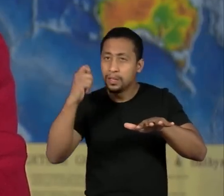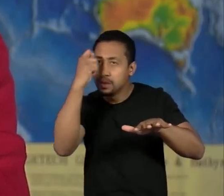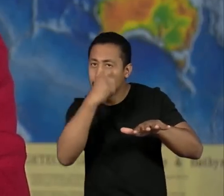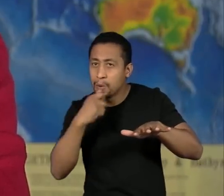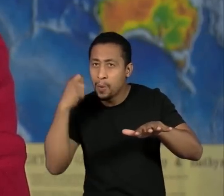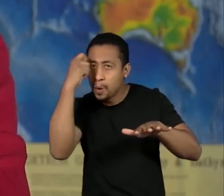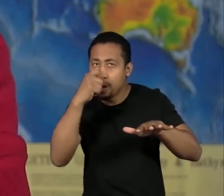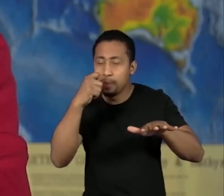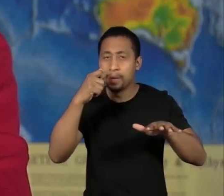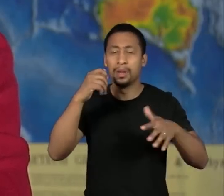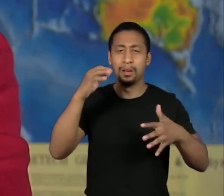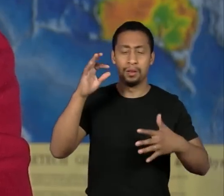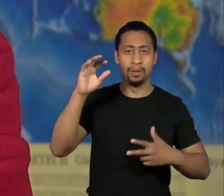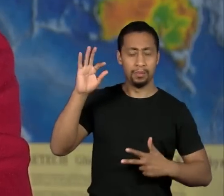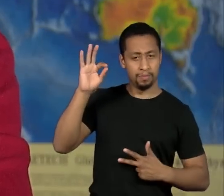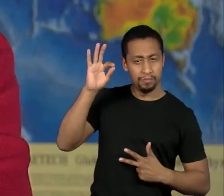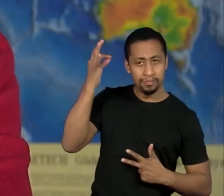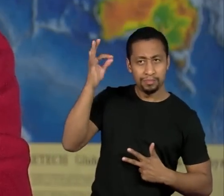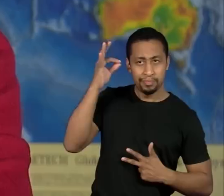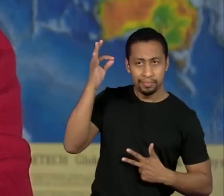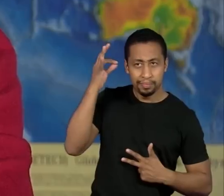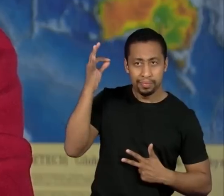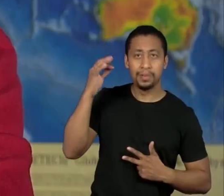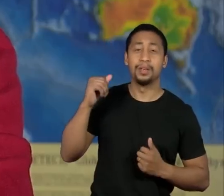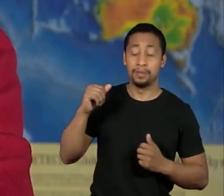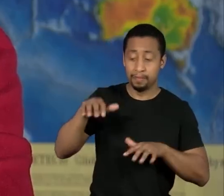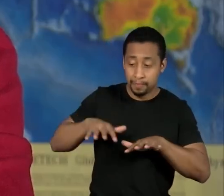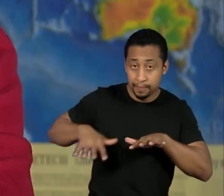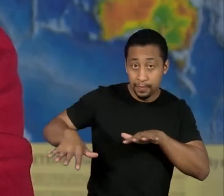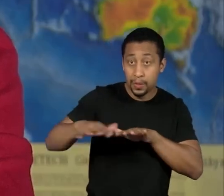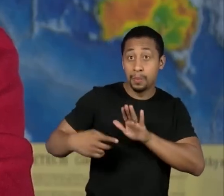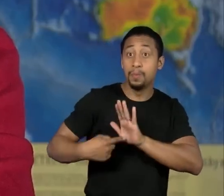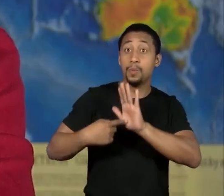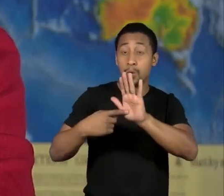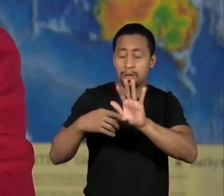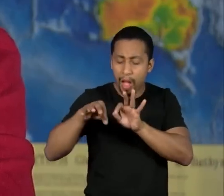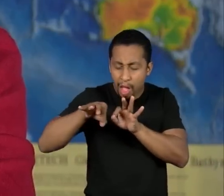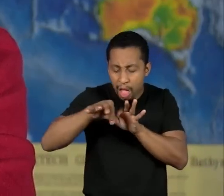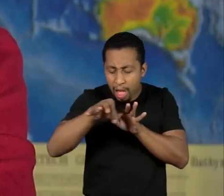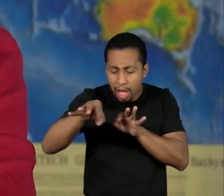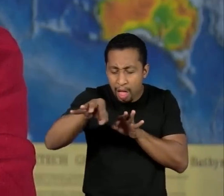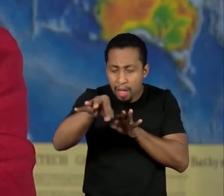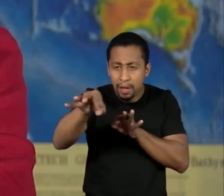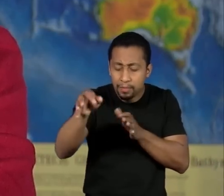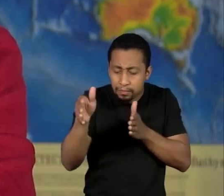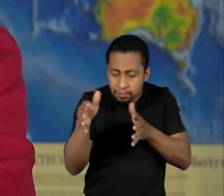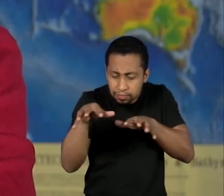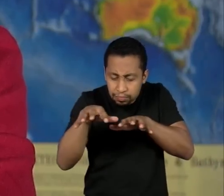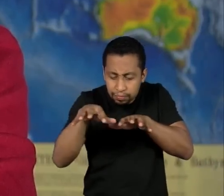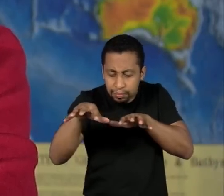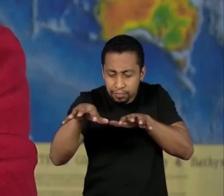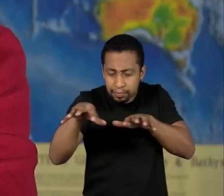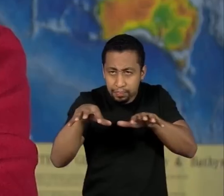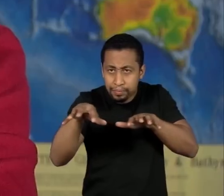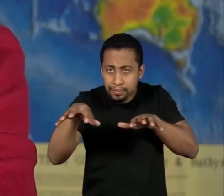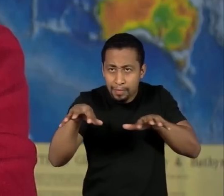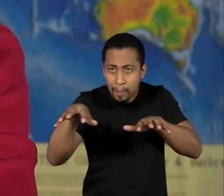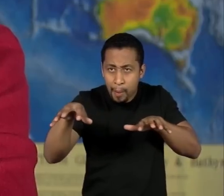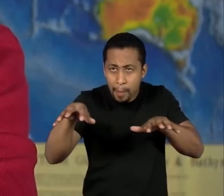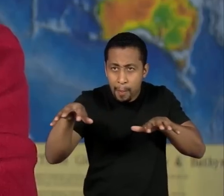Tanzânia. A partir dessa região, a gente tem uma linha que vai ligando, que vai partindo a África como se